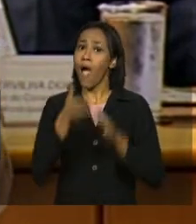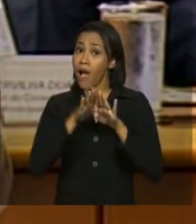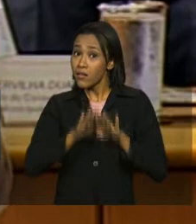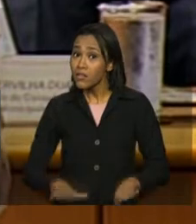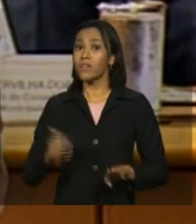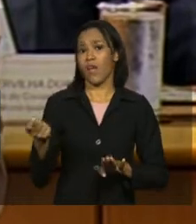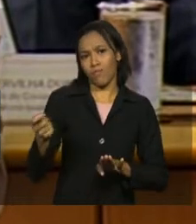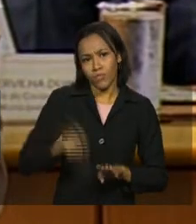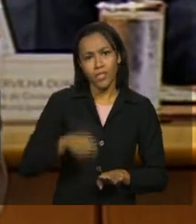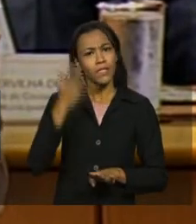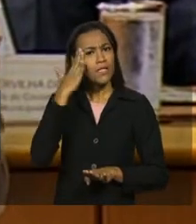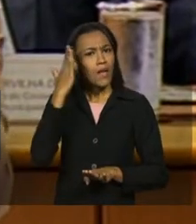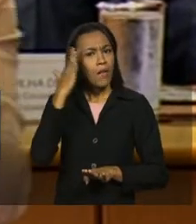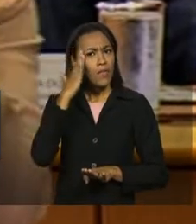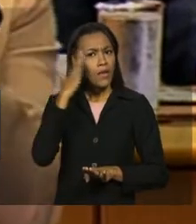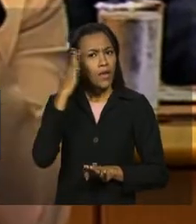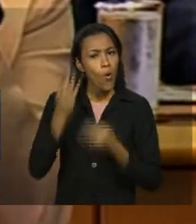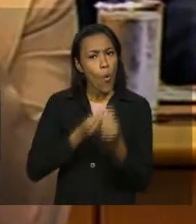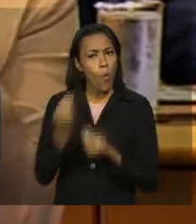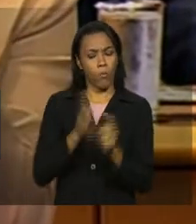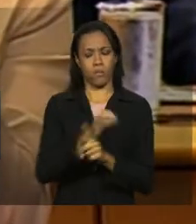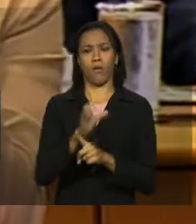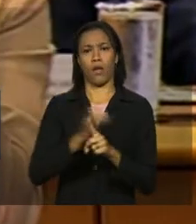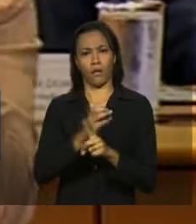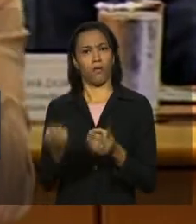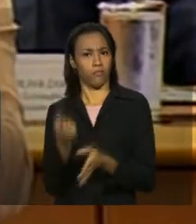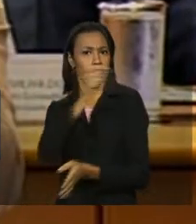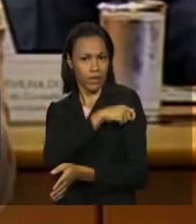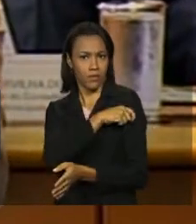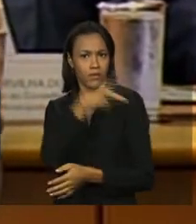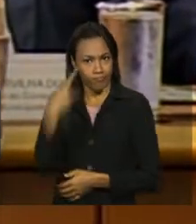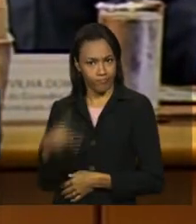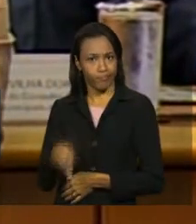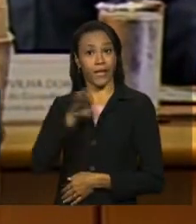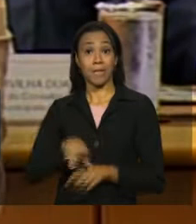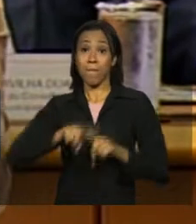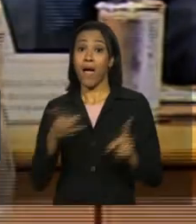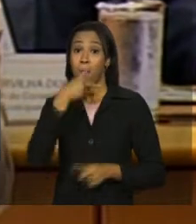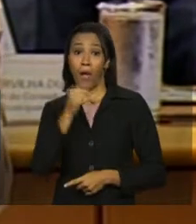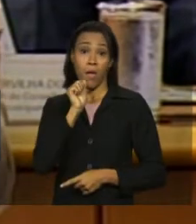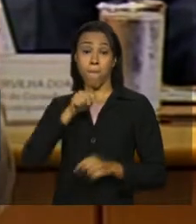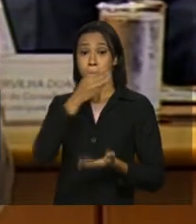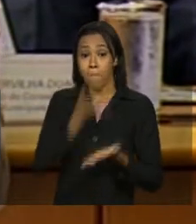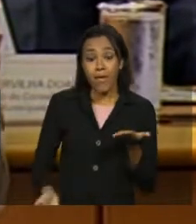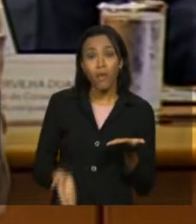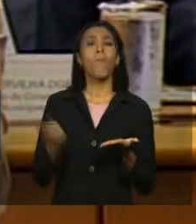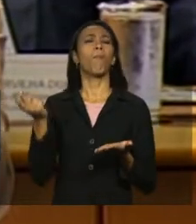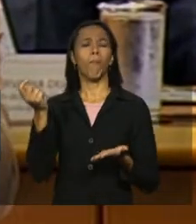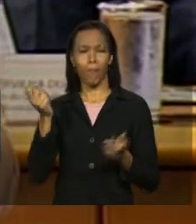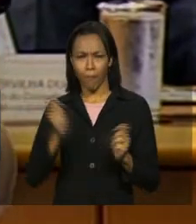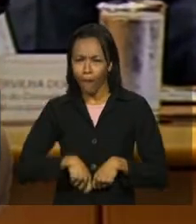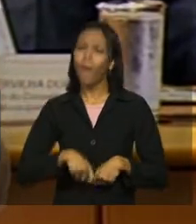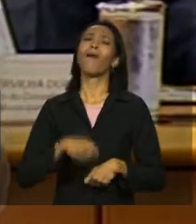dessa forma nós acompanhamos o calendário da completa da criança mas seu pai perdeu ou esqueceu ele